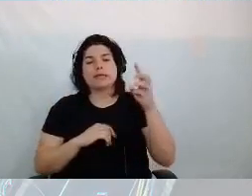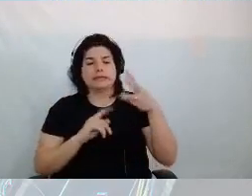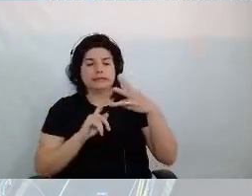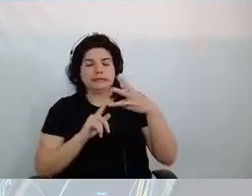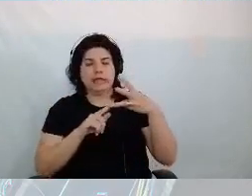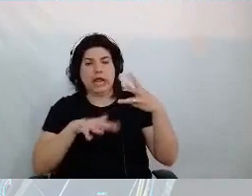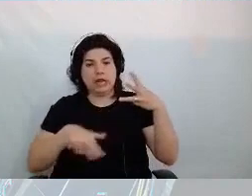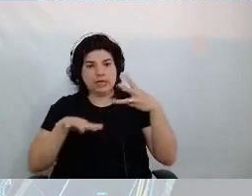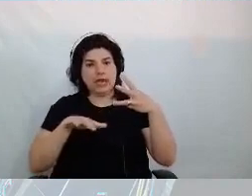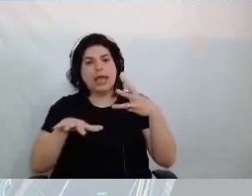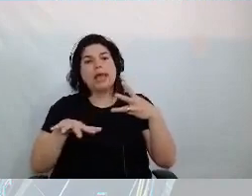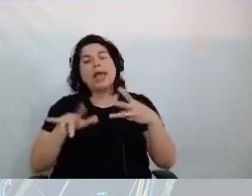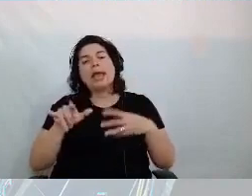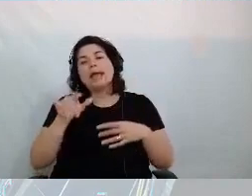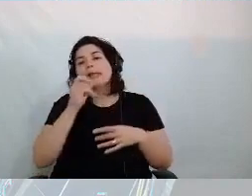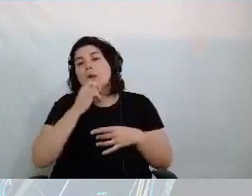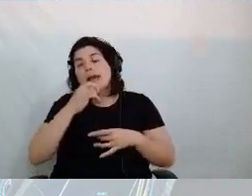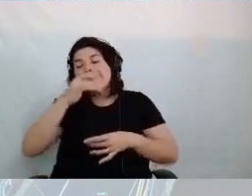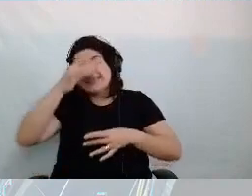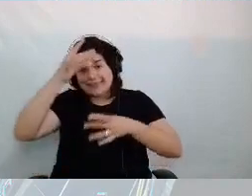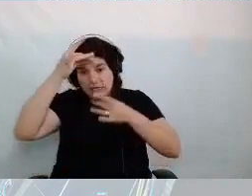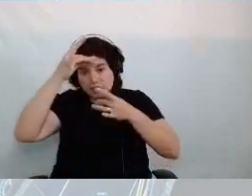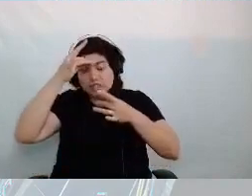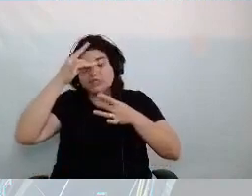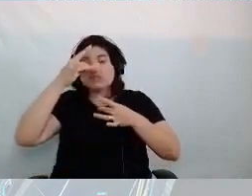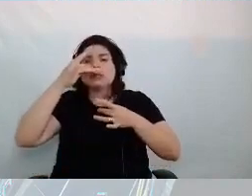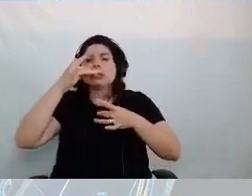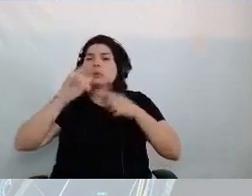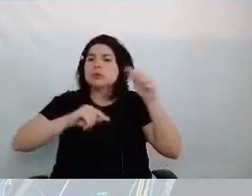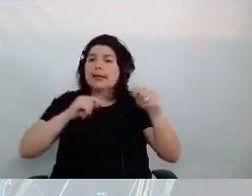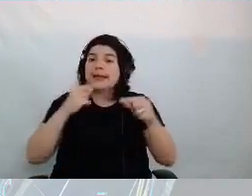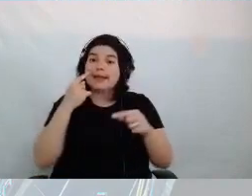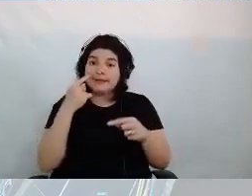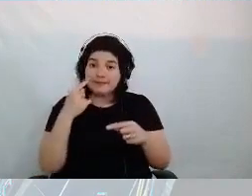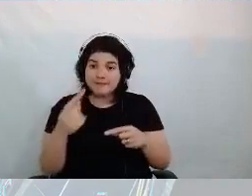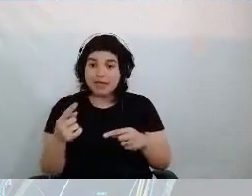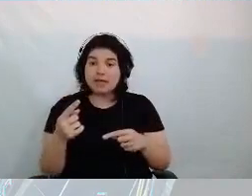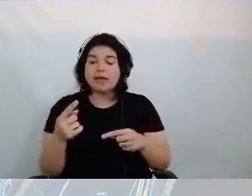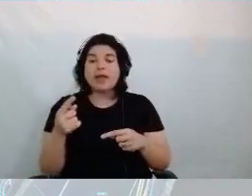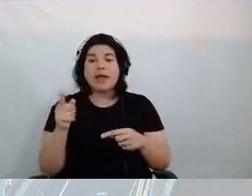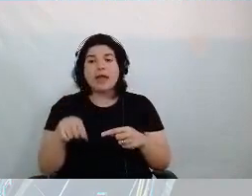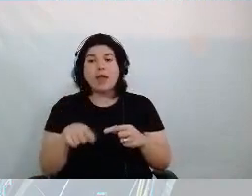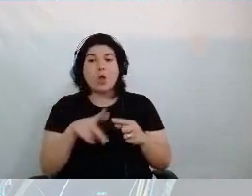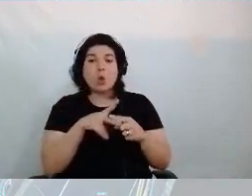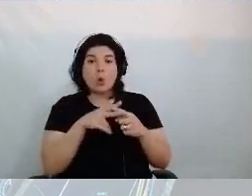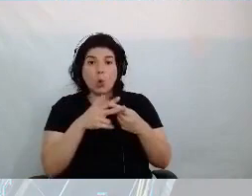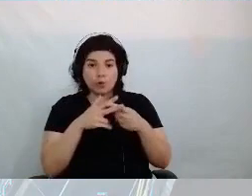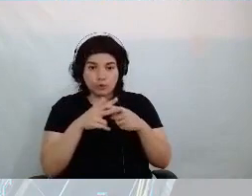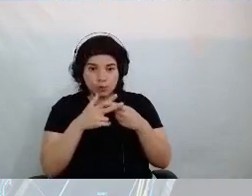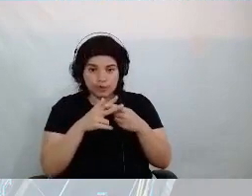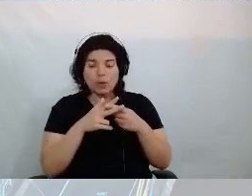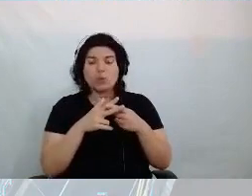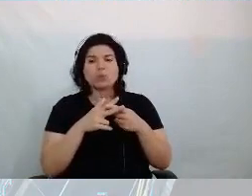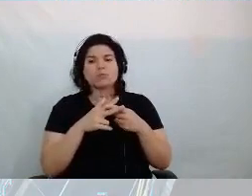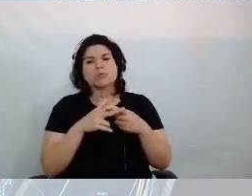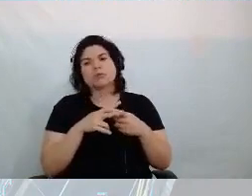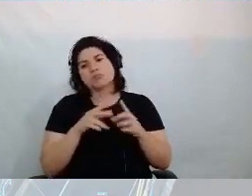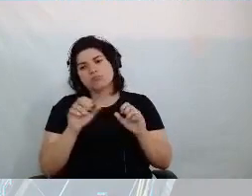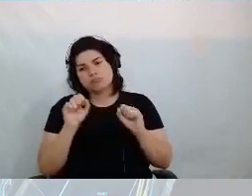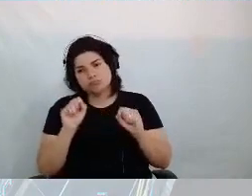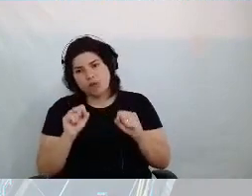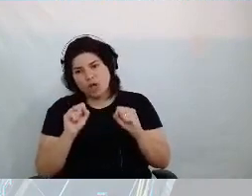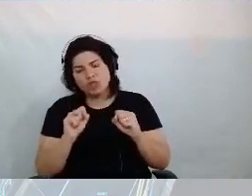performance. Então, talvez aqui qual que é a dica? Cheque as configurações, então ali tanto